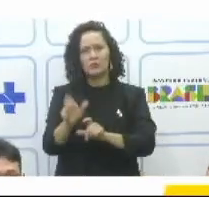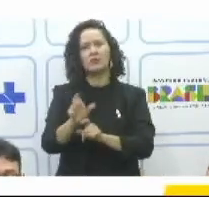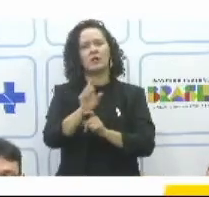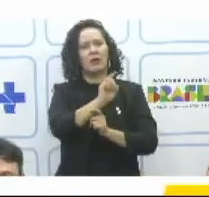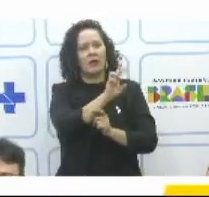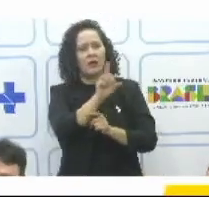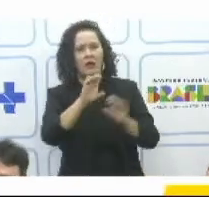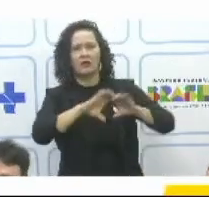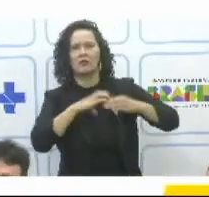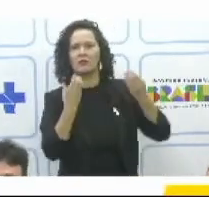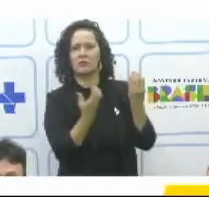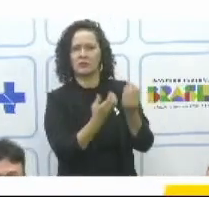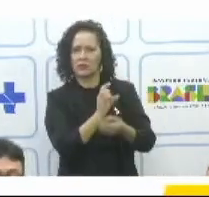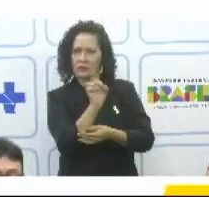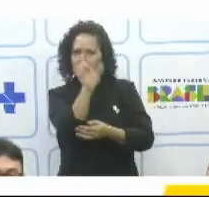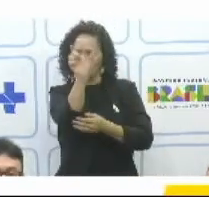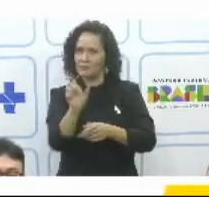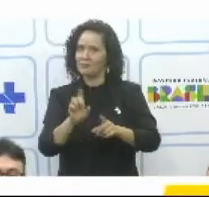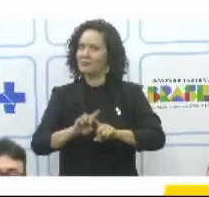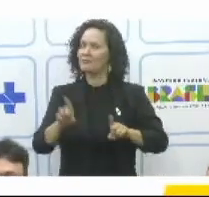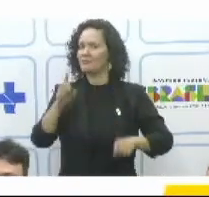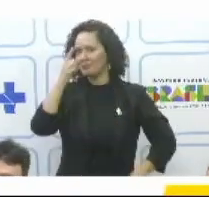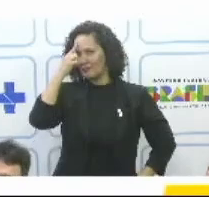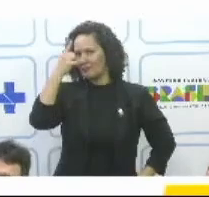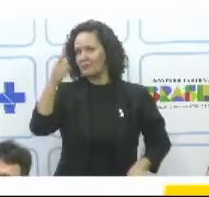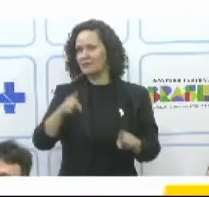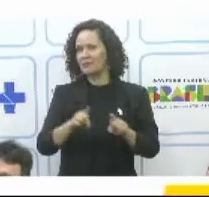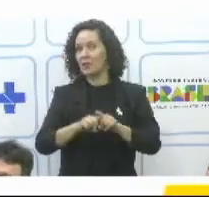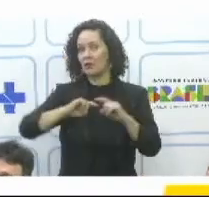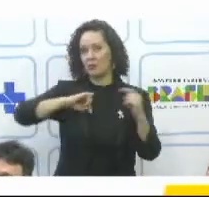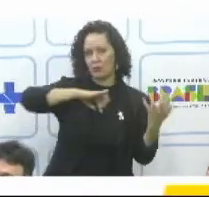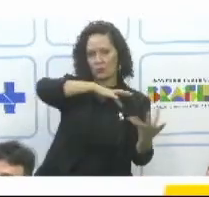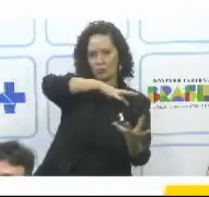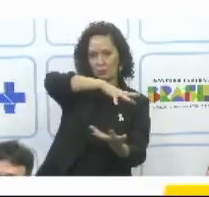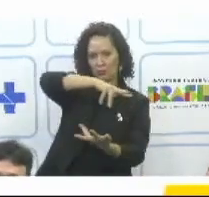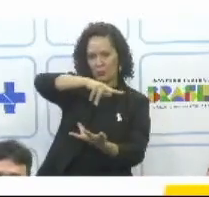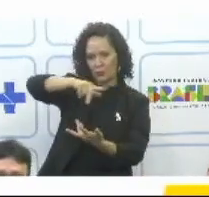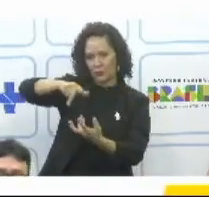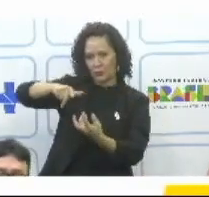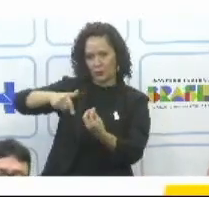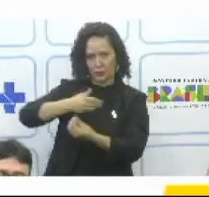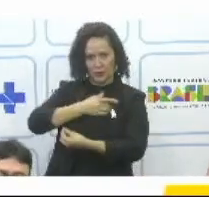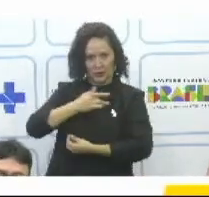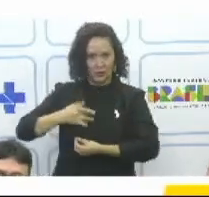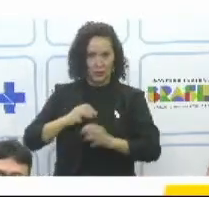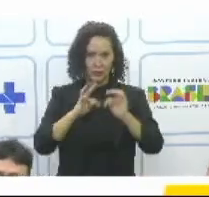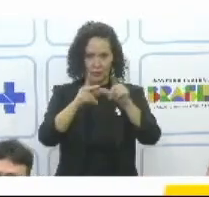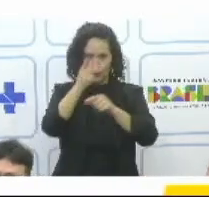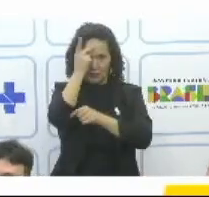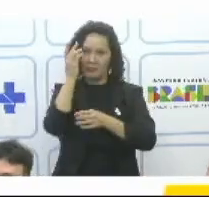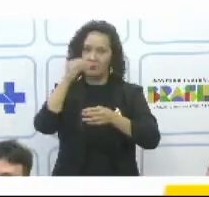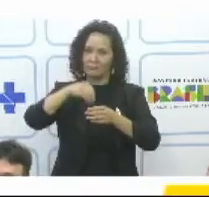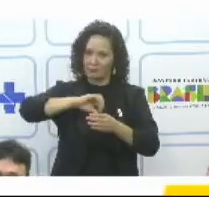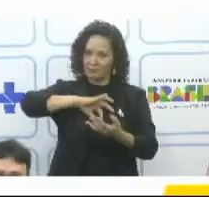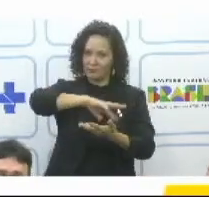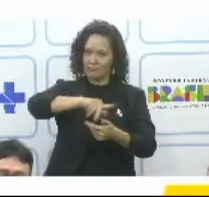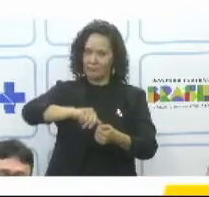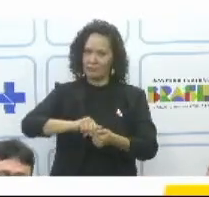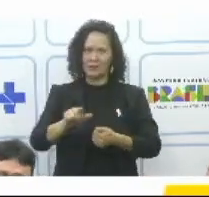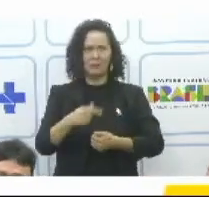comunidade, de cada indivíduo, mas pensando também na saúde planetária, né? E entender o ser humano